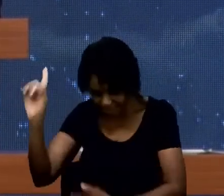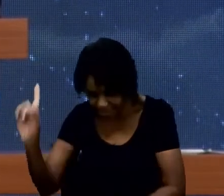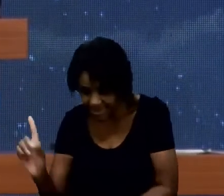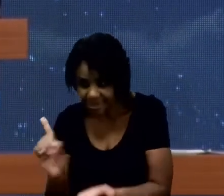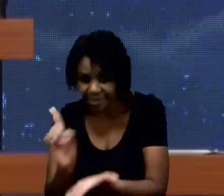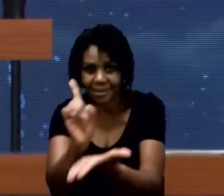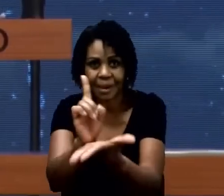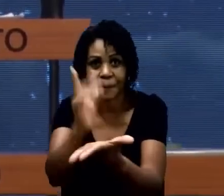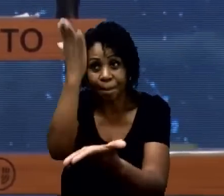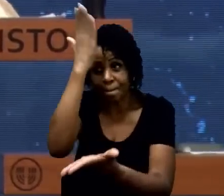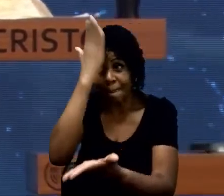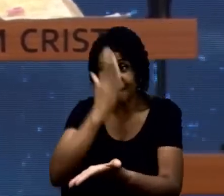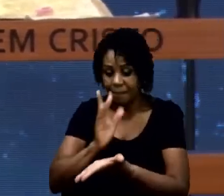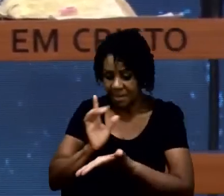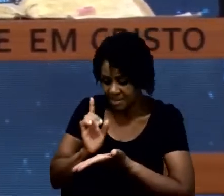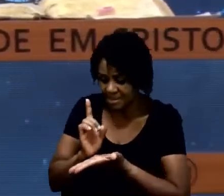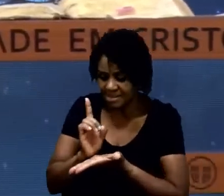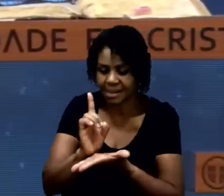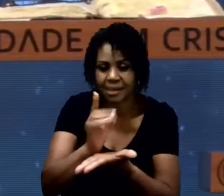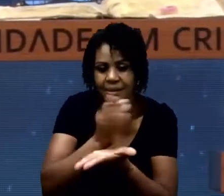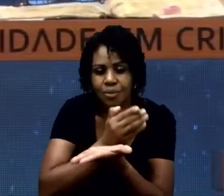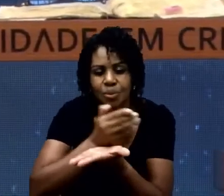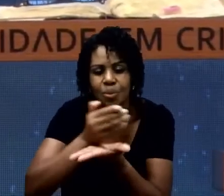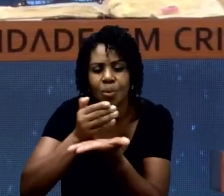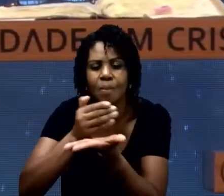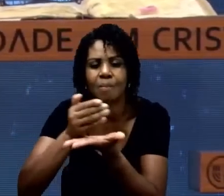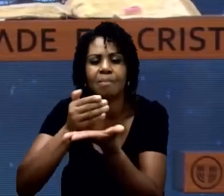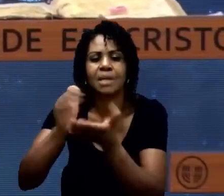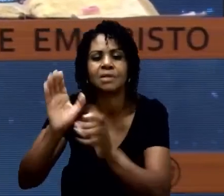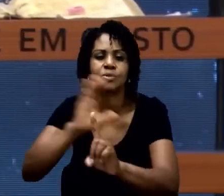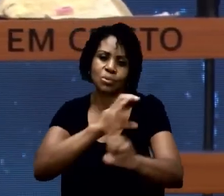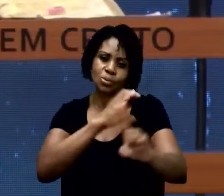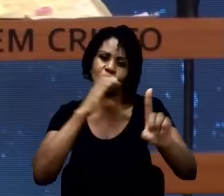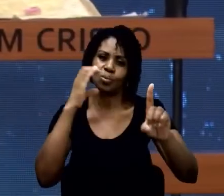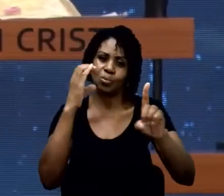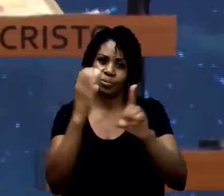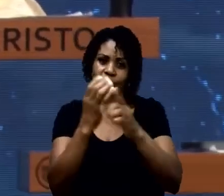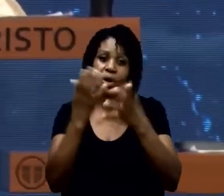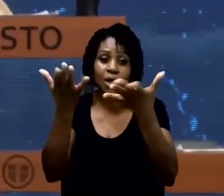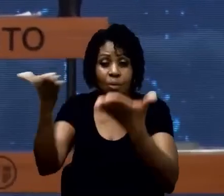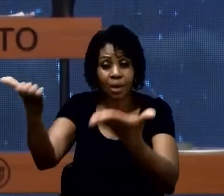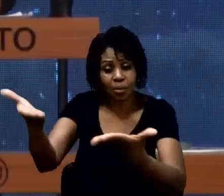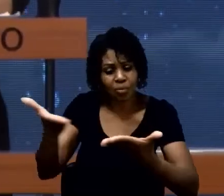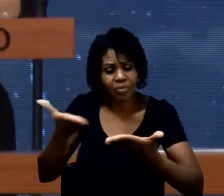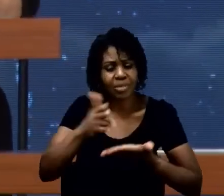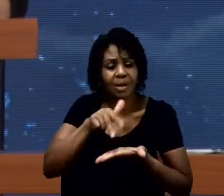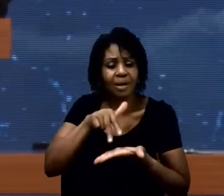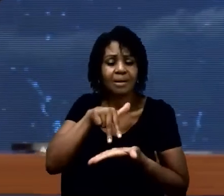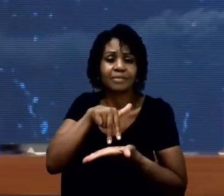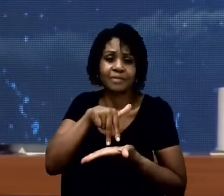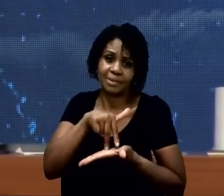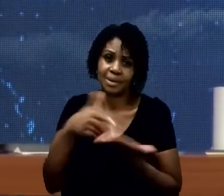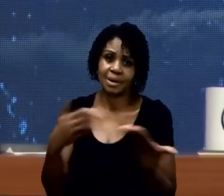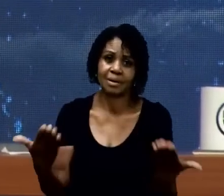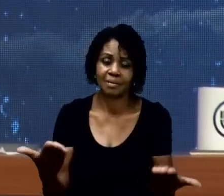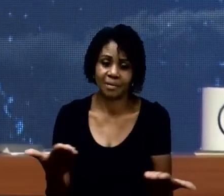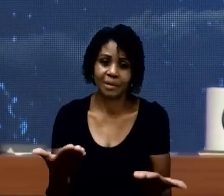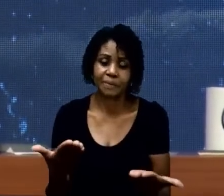A presença dele está desde o começo do culto. E eu quero te convidar a ficar em pé neste momento.